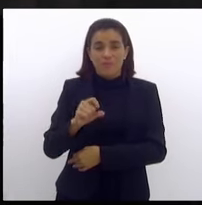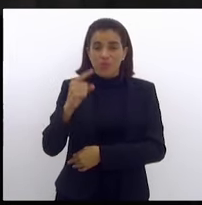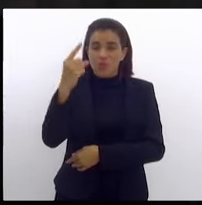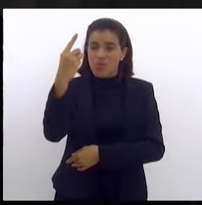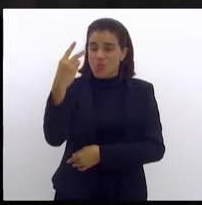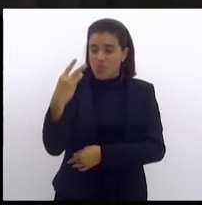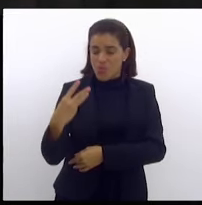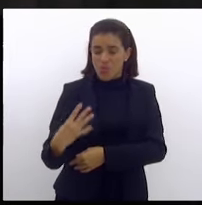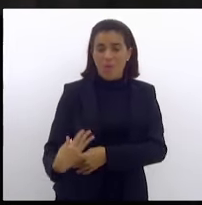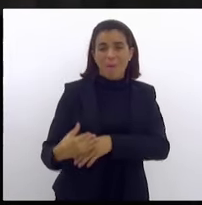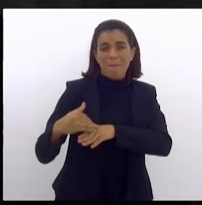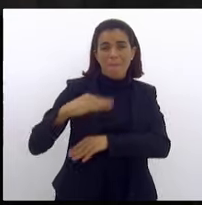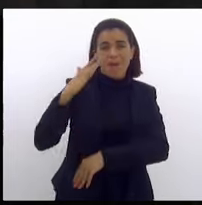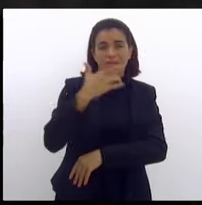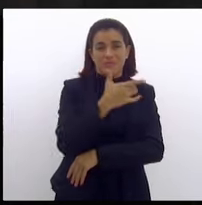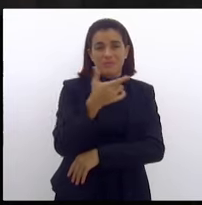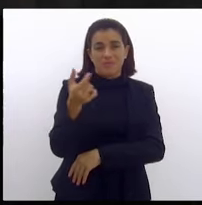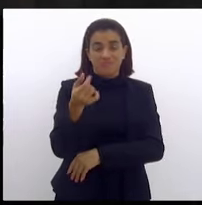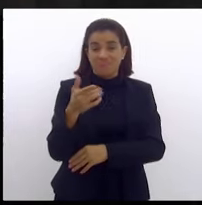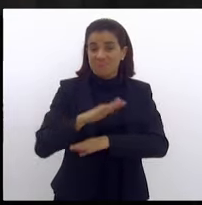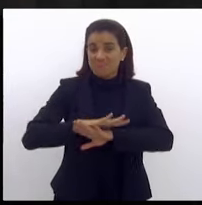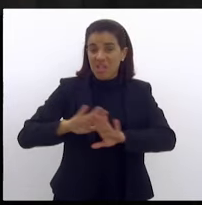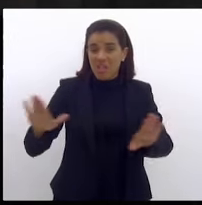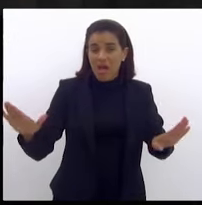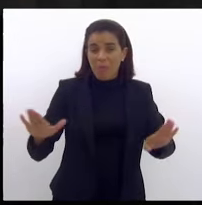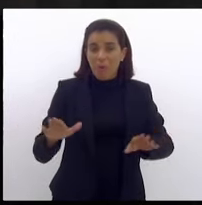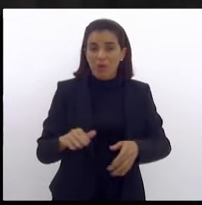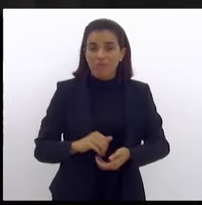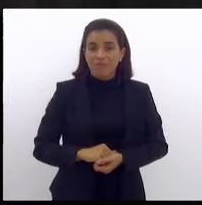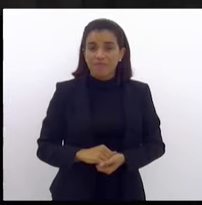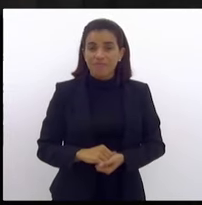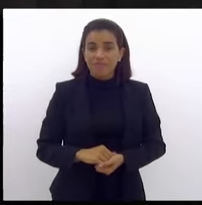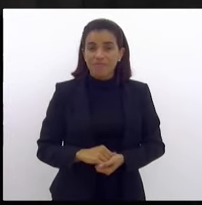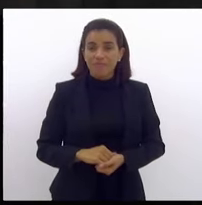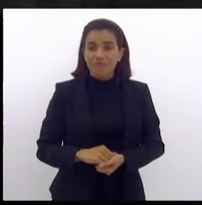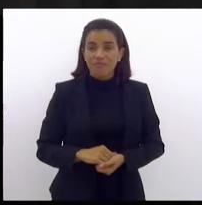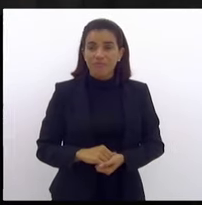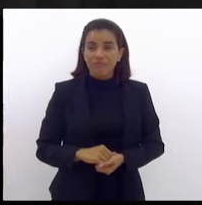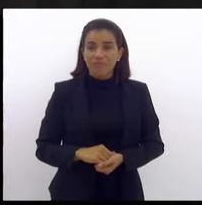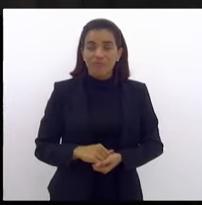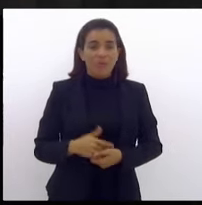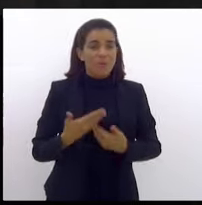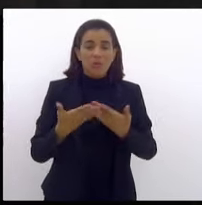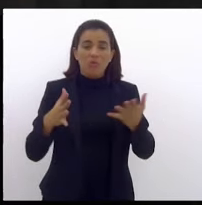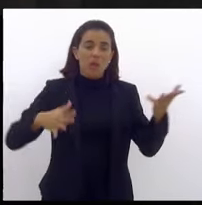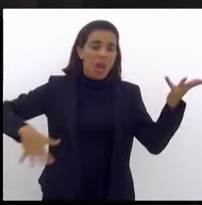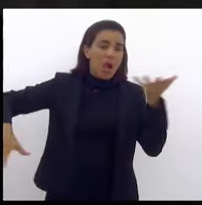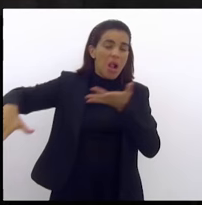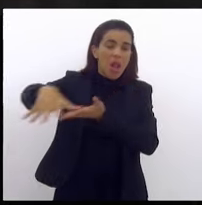mais de 200. E acabou a fusão. Reinava o caos.